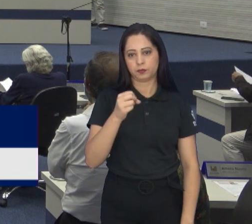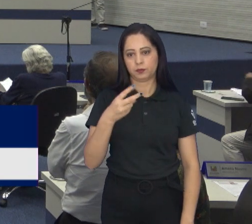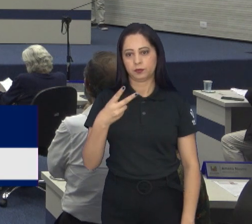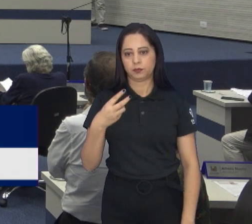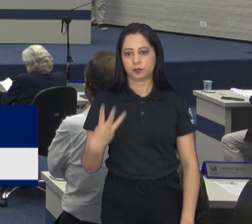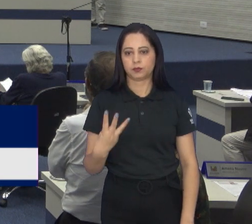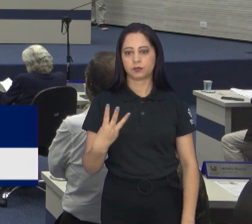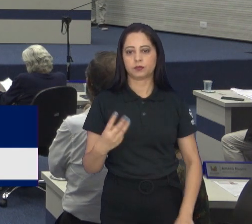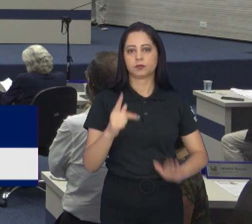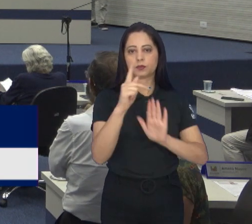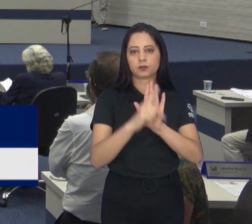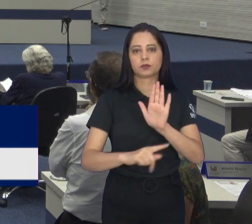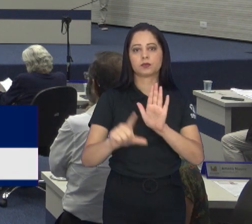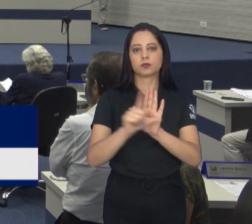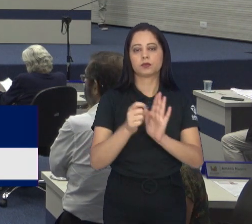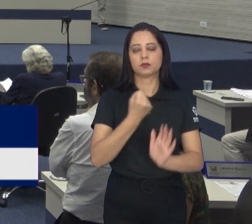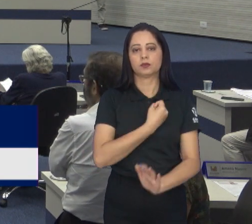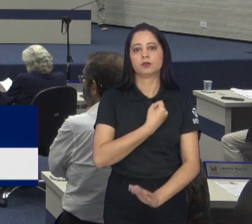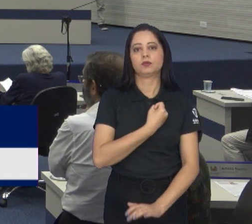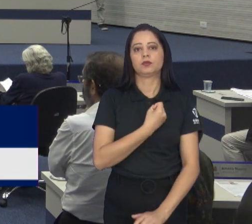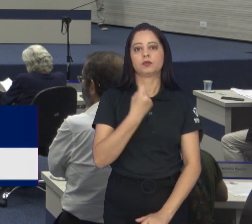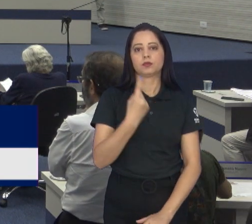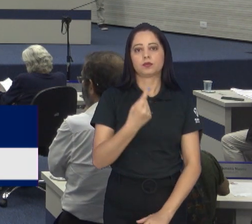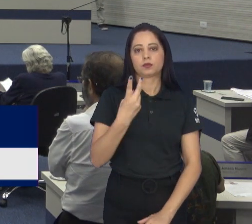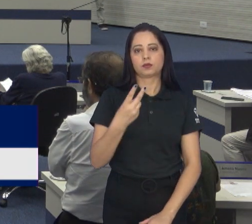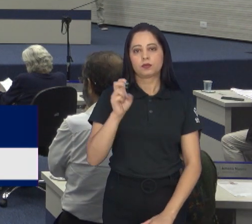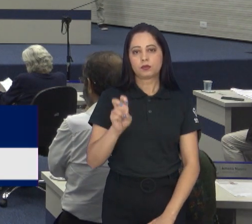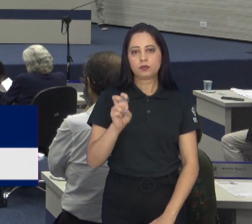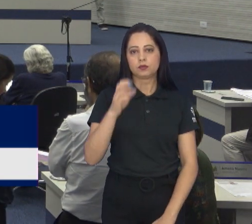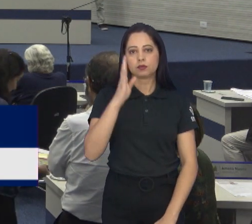3551/2023, projeto de lei número